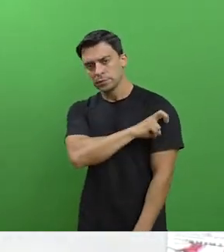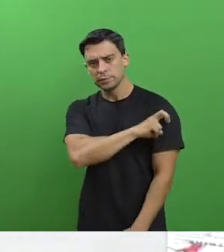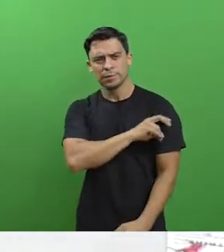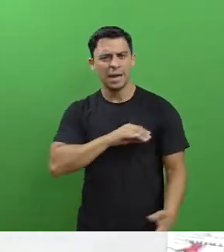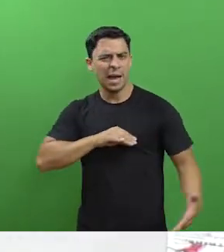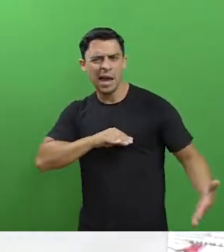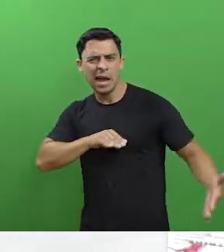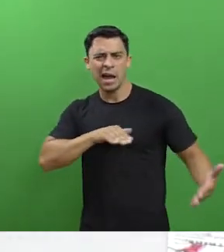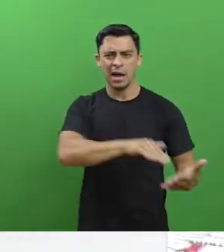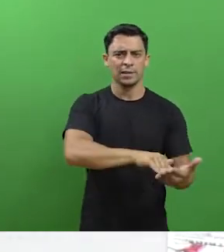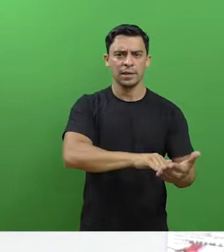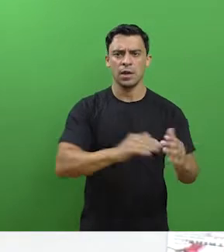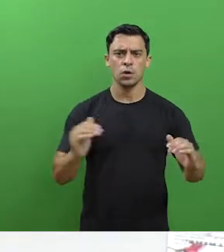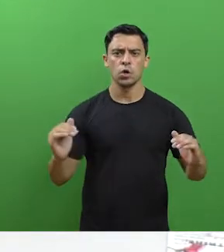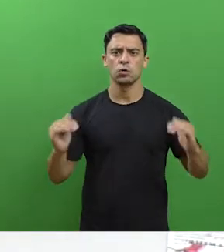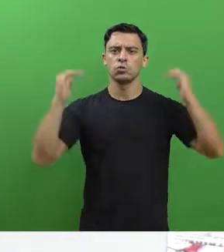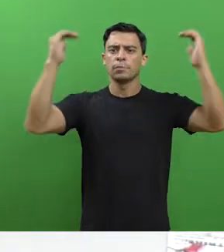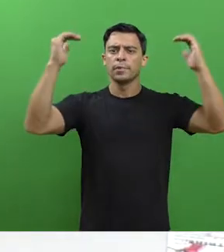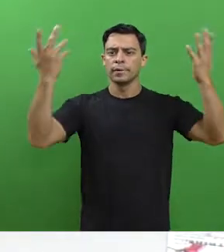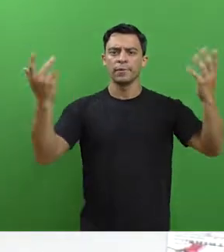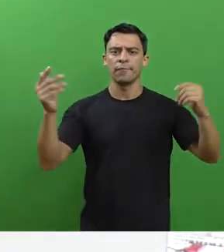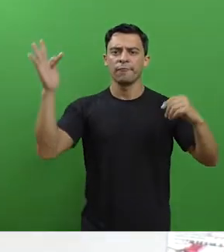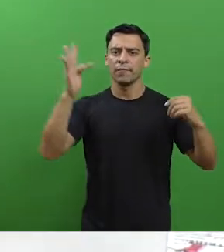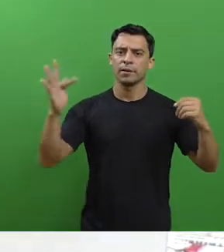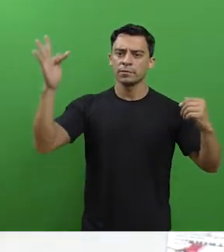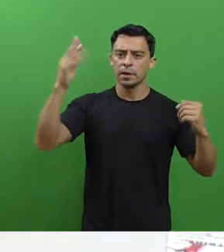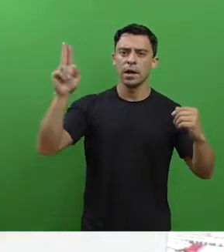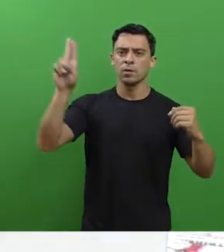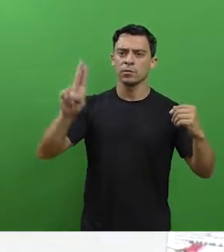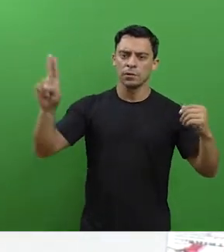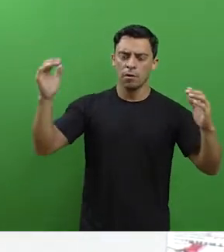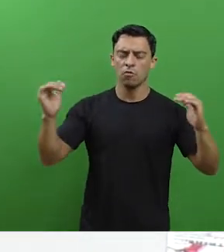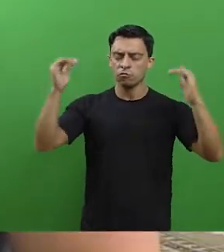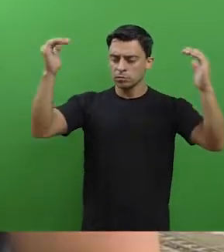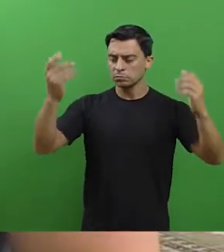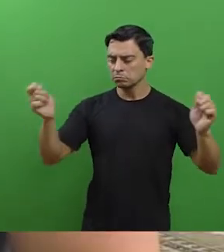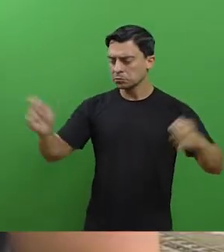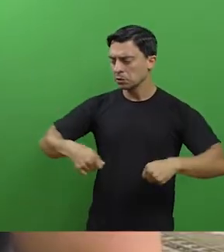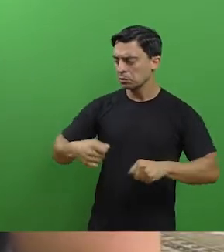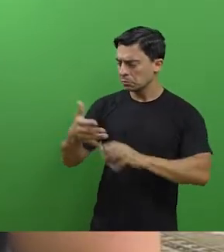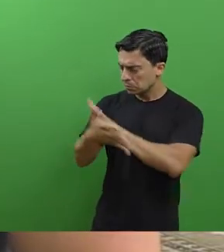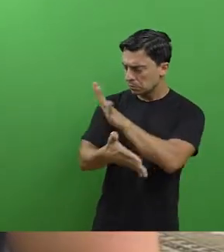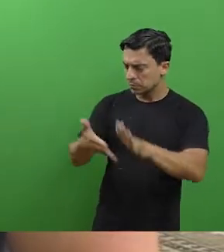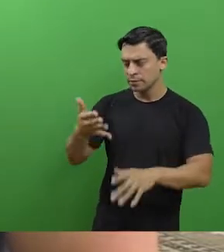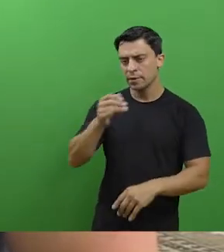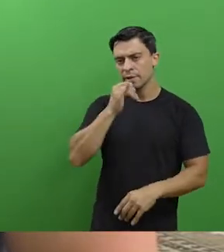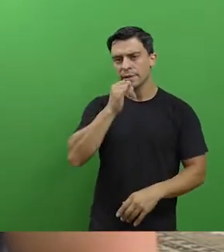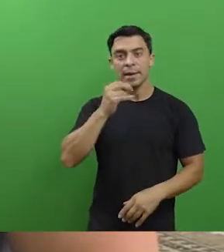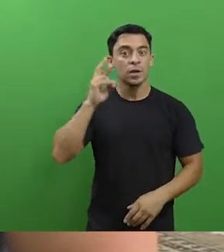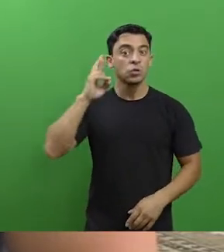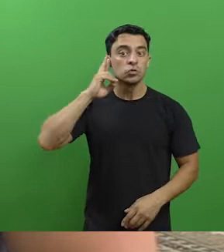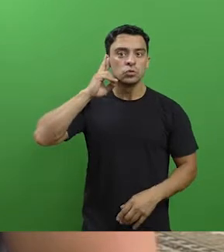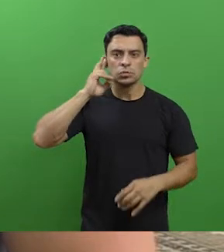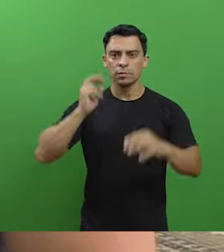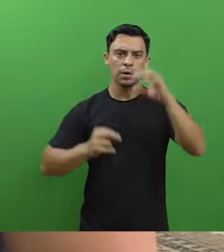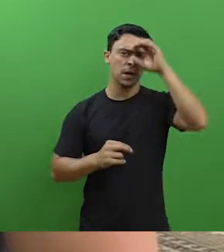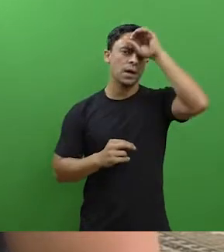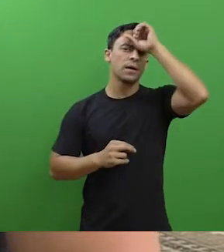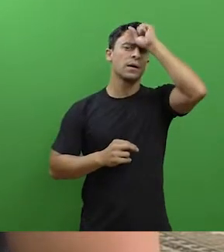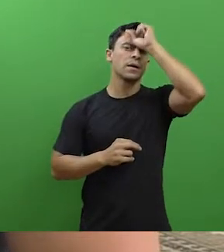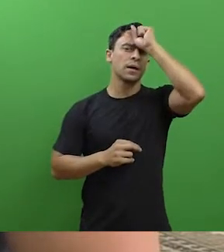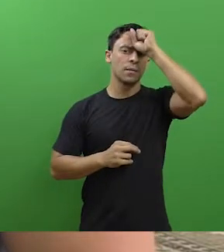vai até o ensino superior, né? Pessoas que saibam língua de sinais, ensino médio, ensino superior, o surdo vai poder aprender como nós